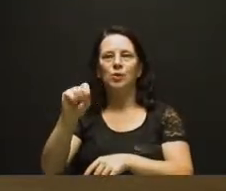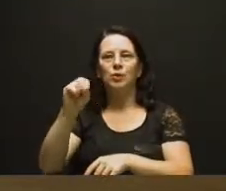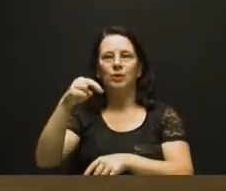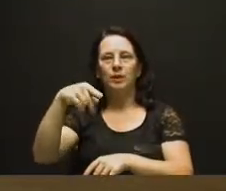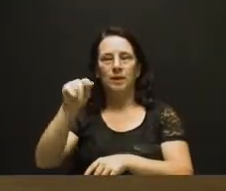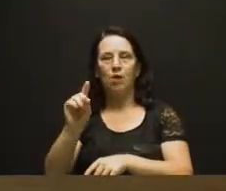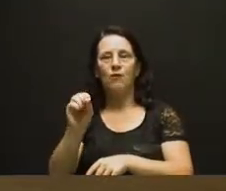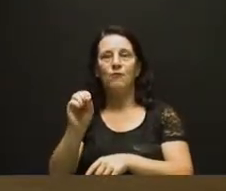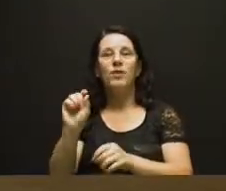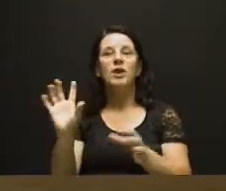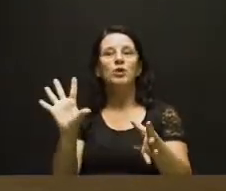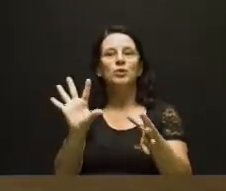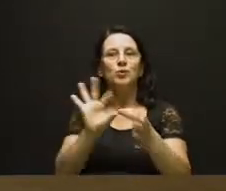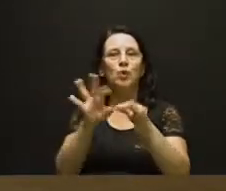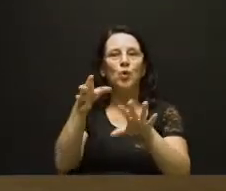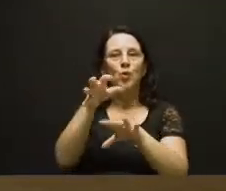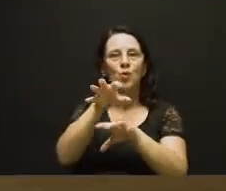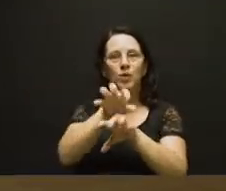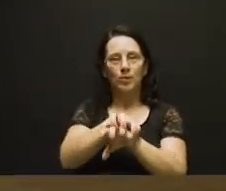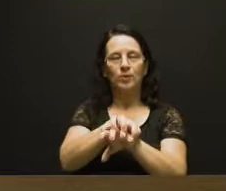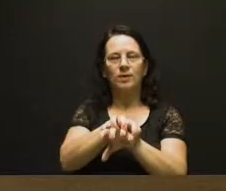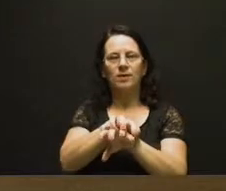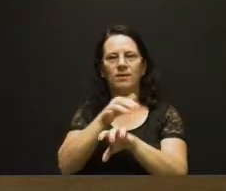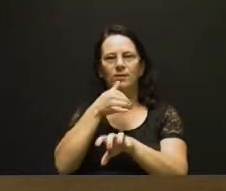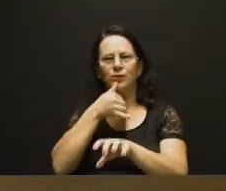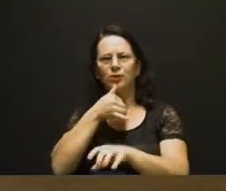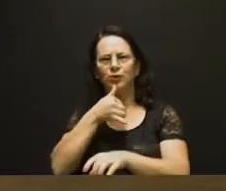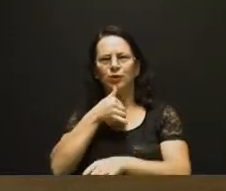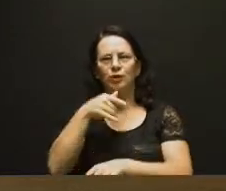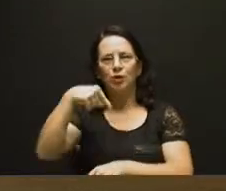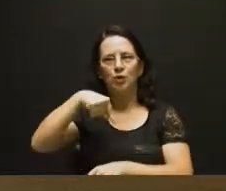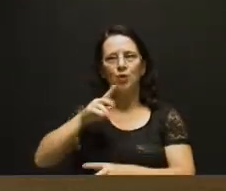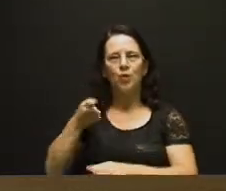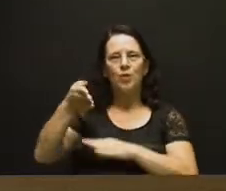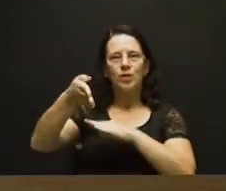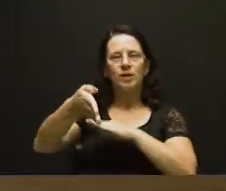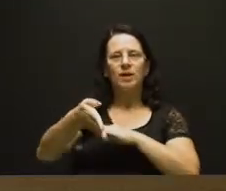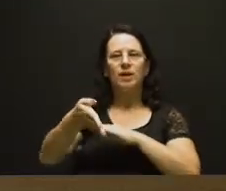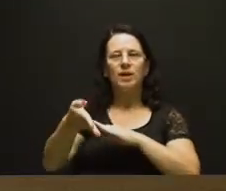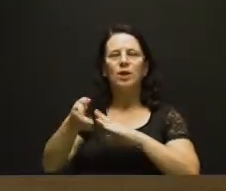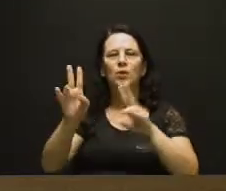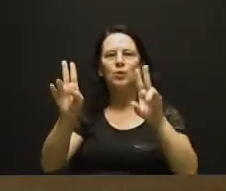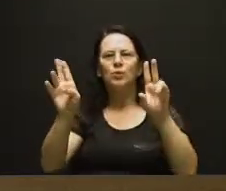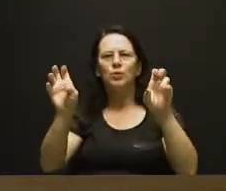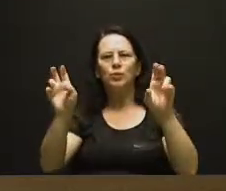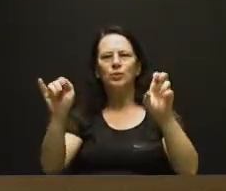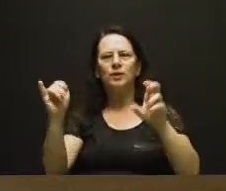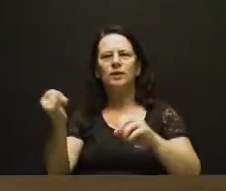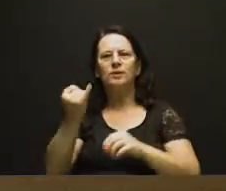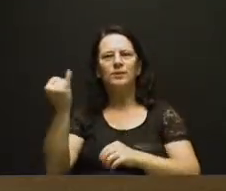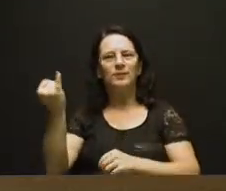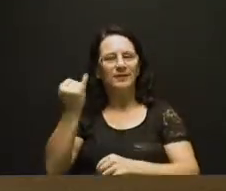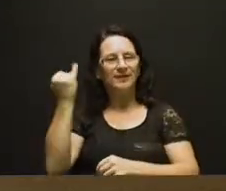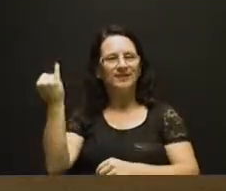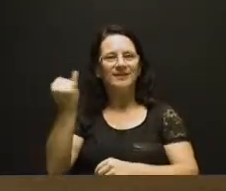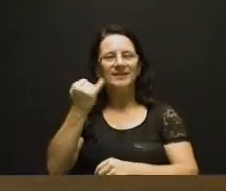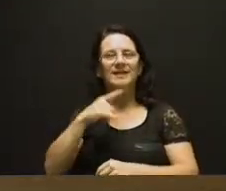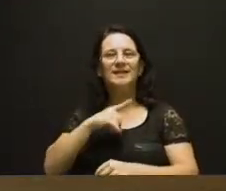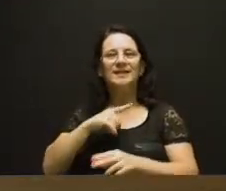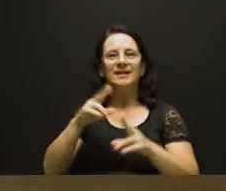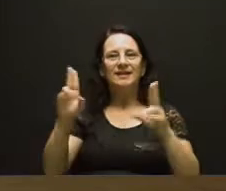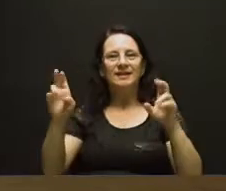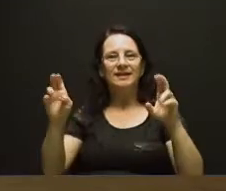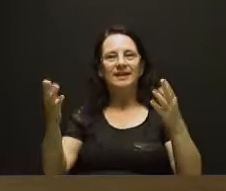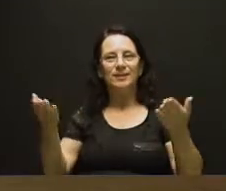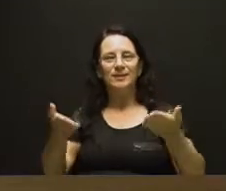incluir né e esse é muito triste quando eu entrei aqui hoje um tema bastante relevante e nós temos aqui